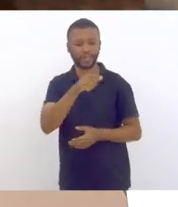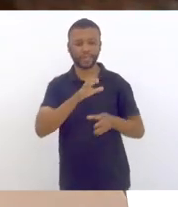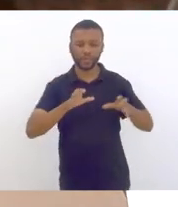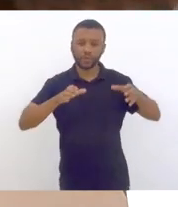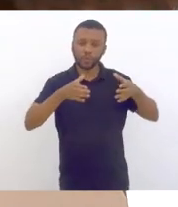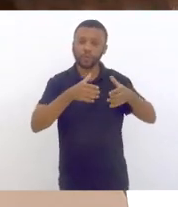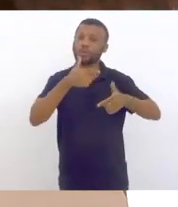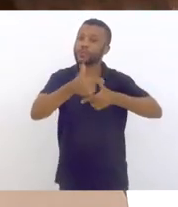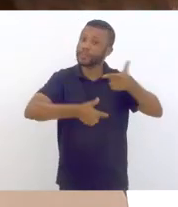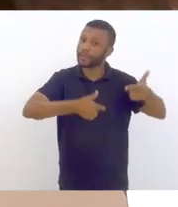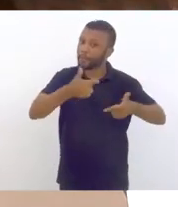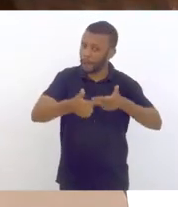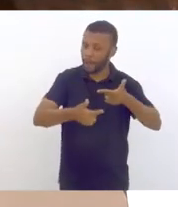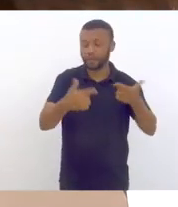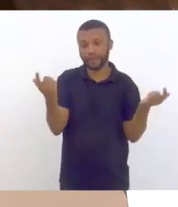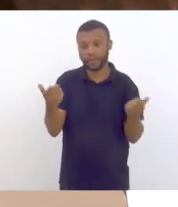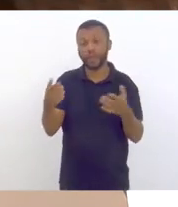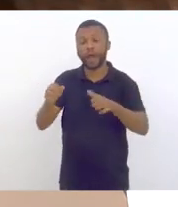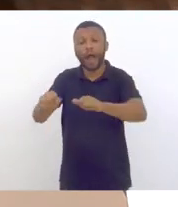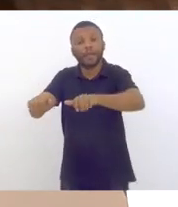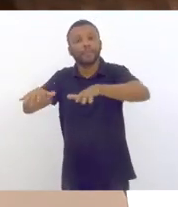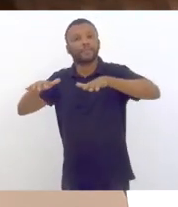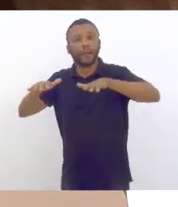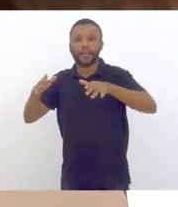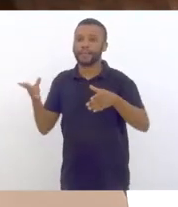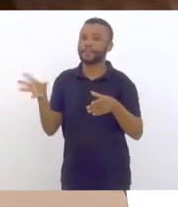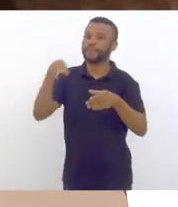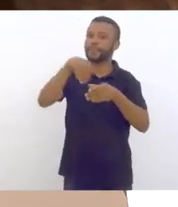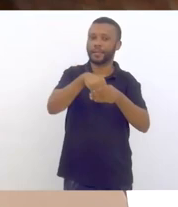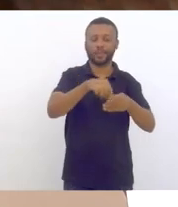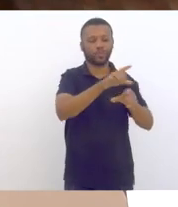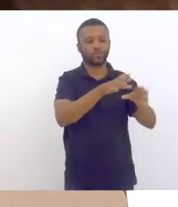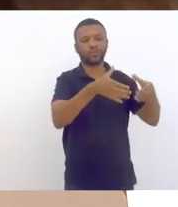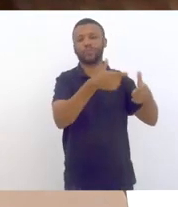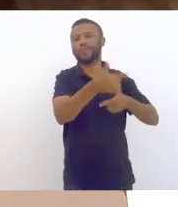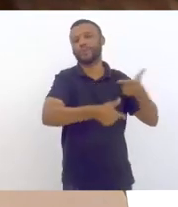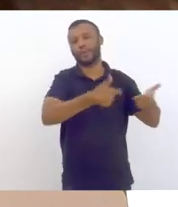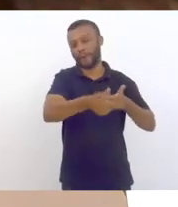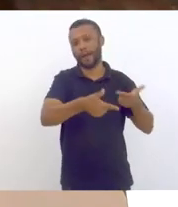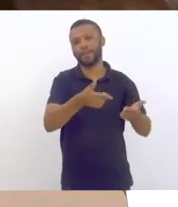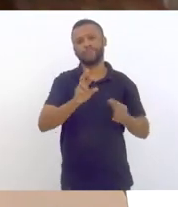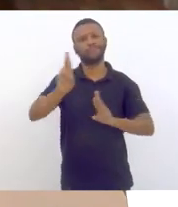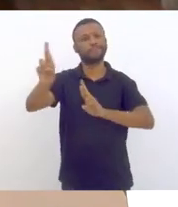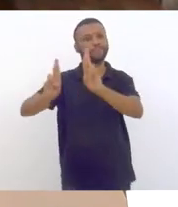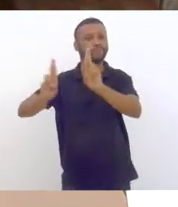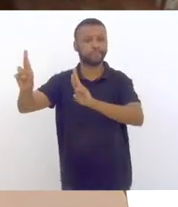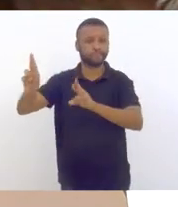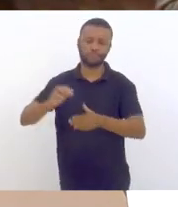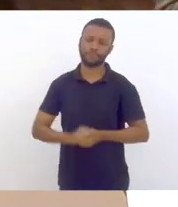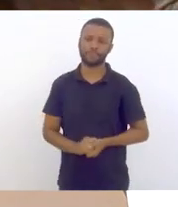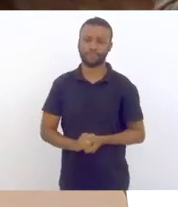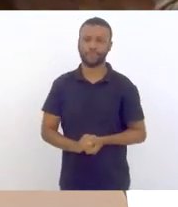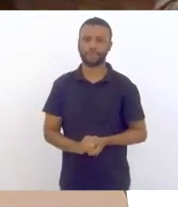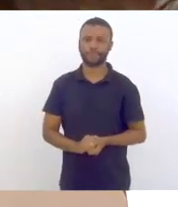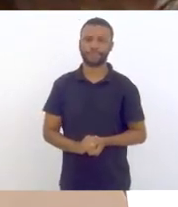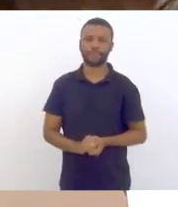que a assembleia participou desse grupo do trabalho inclusive quem participou